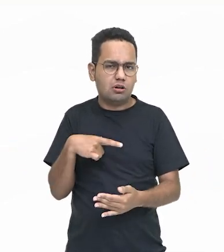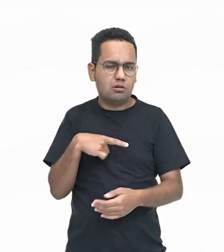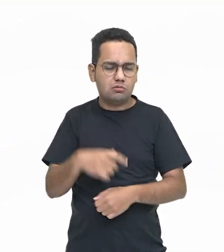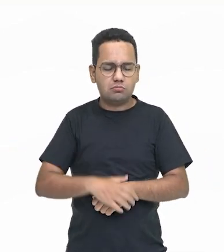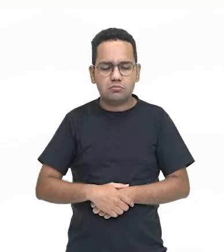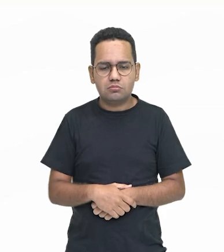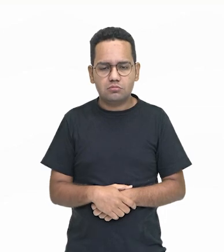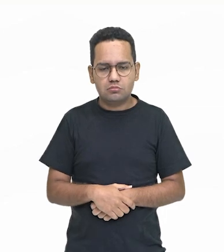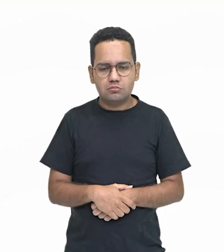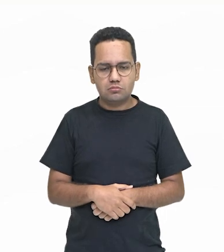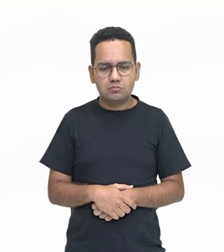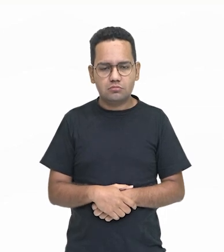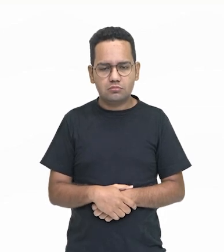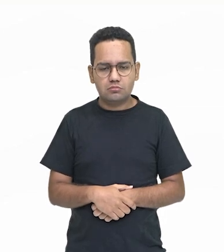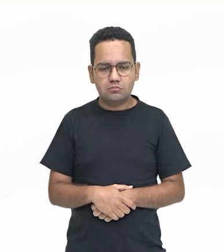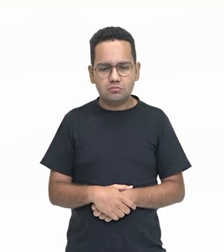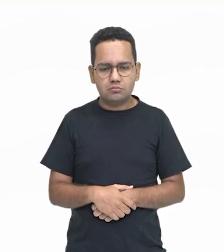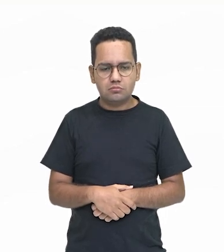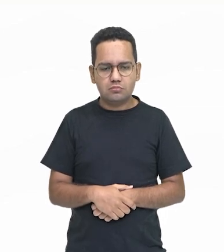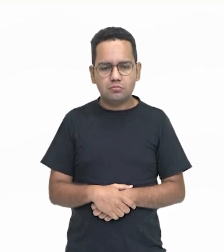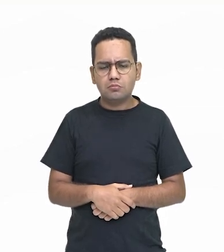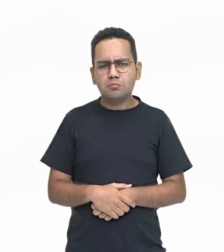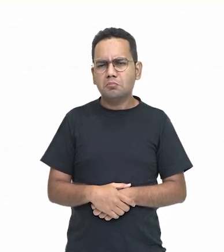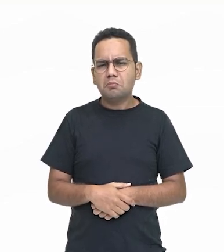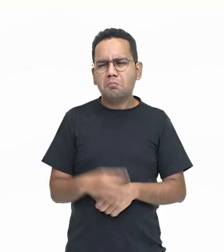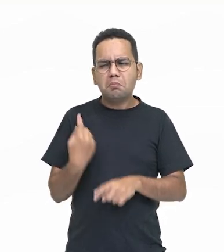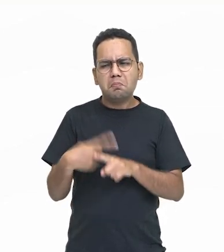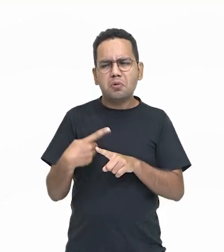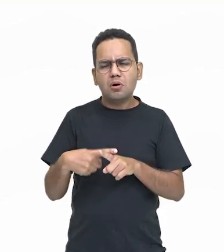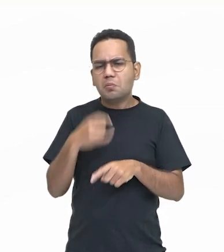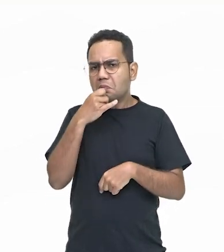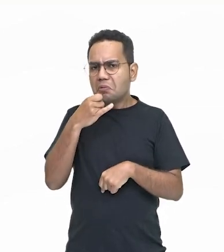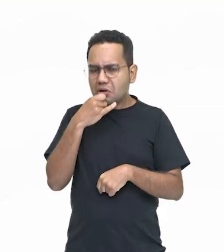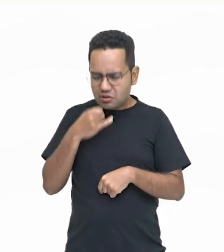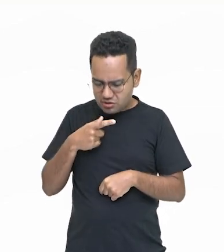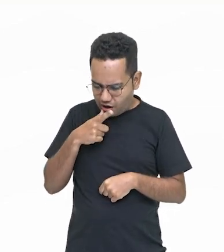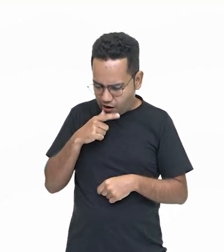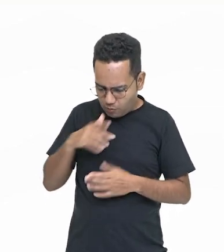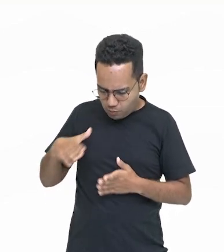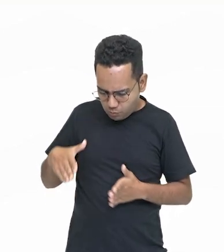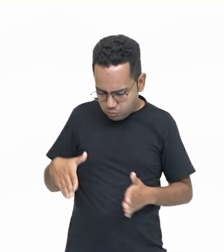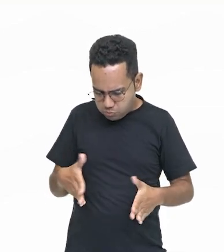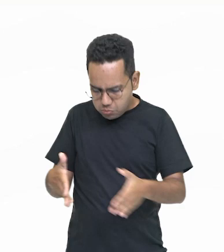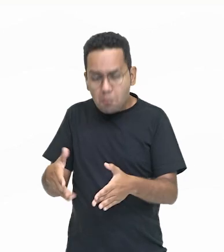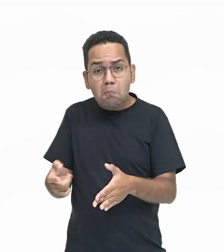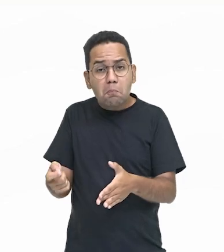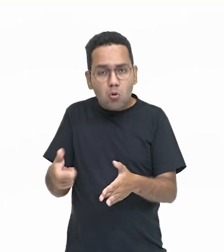tá? Pela ausência de desníveis acentuados em seu curso.